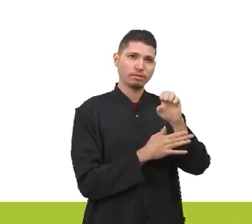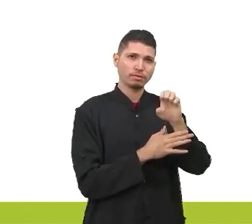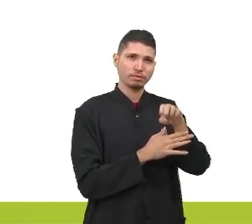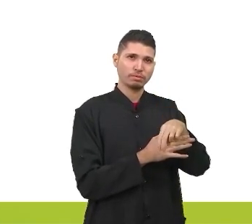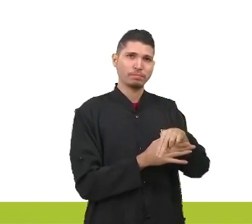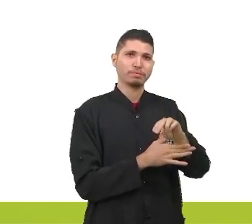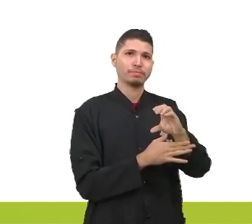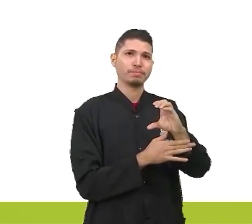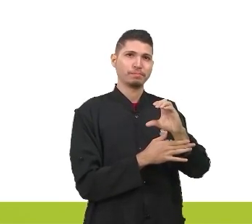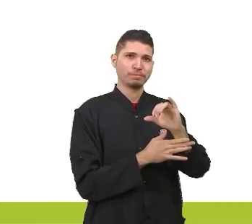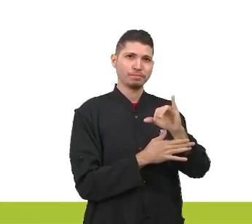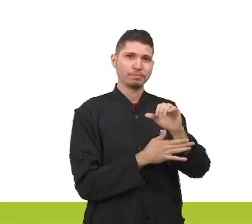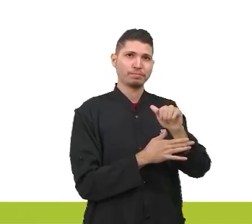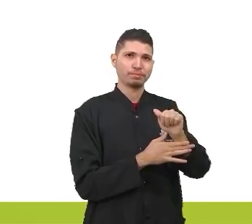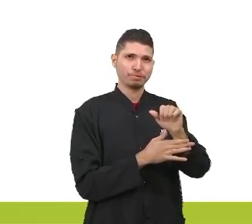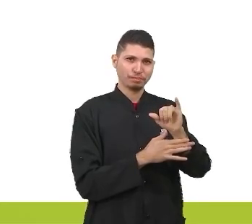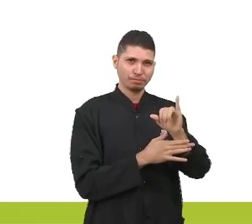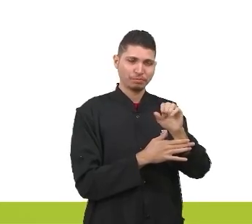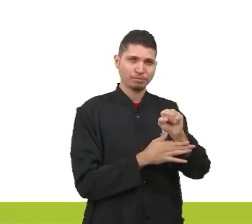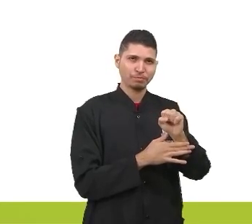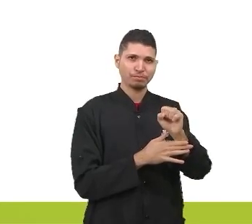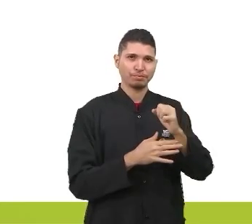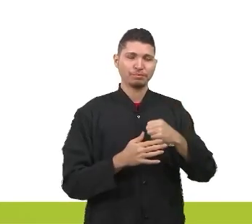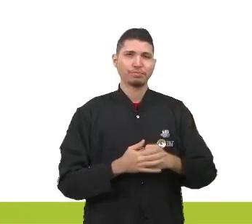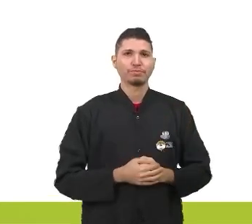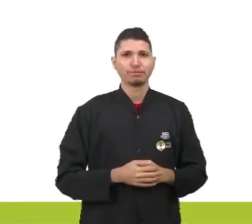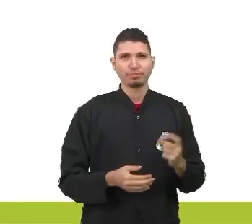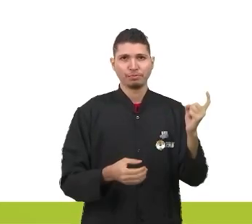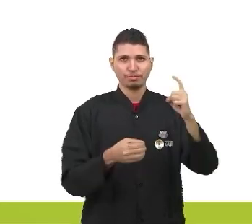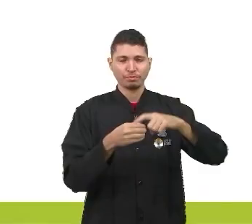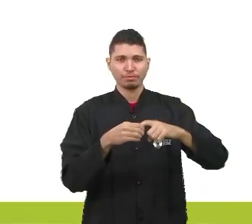Opa! Voltando para a questão, nós temos o seguinte.